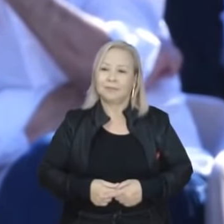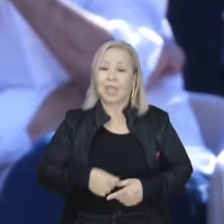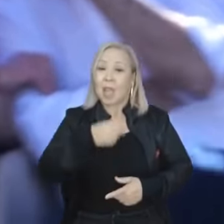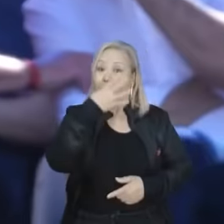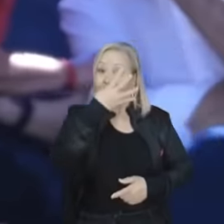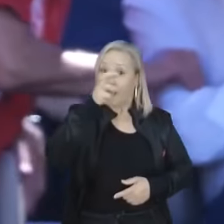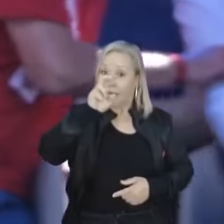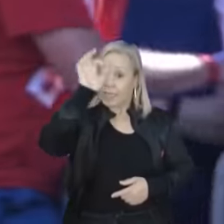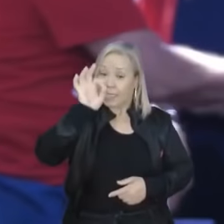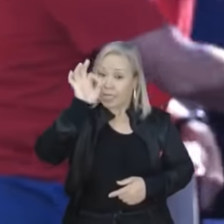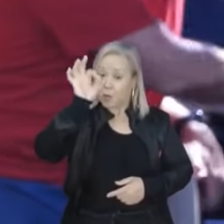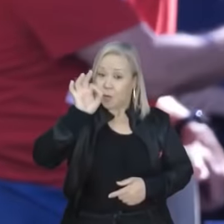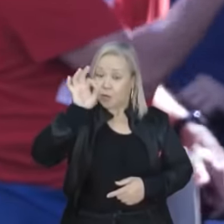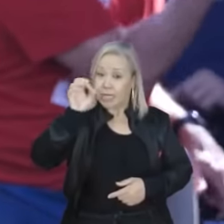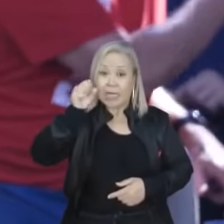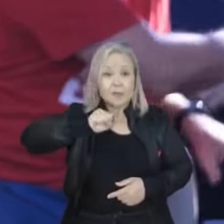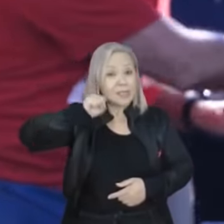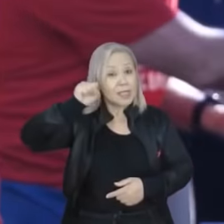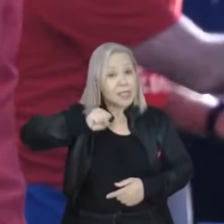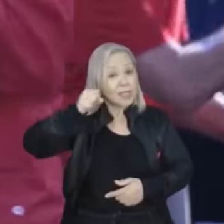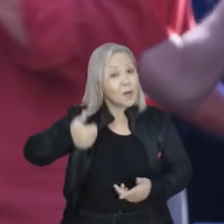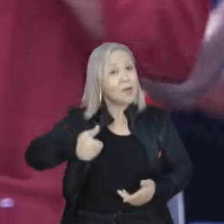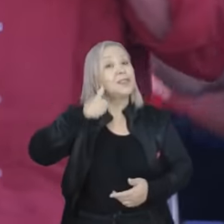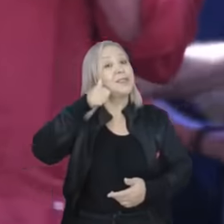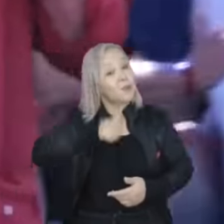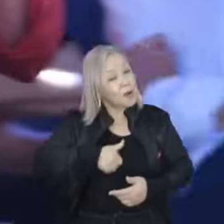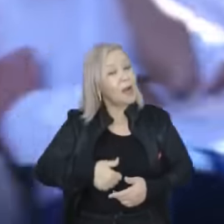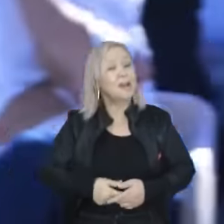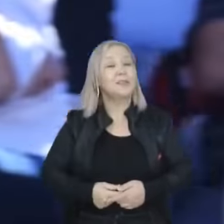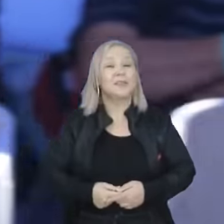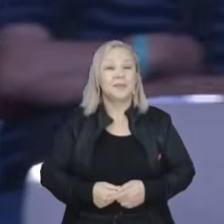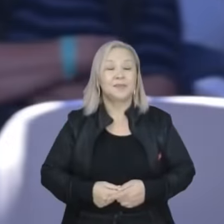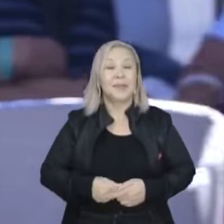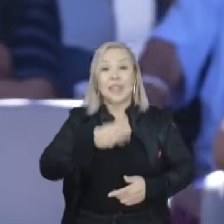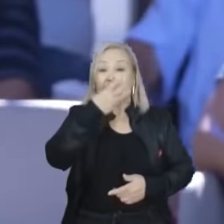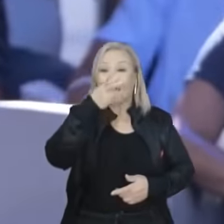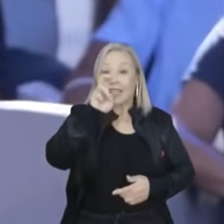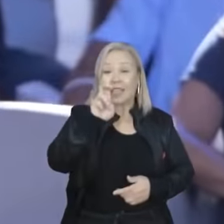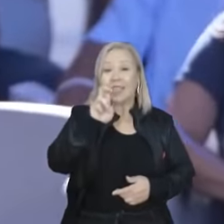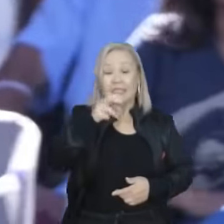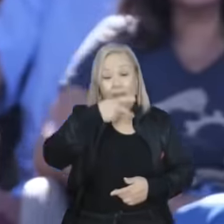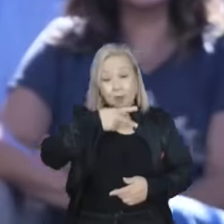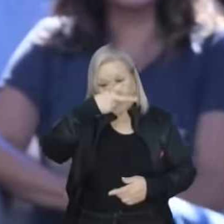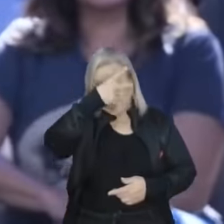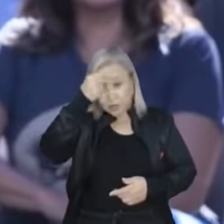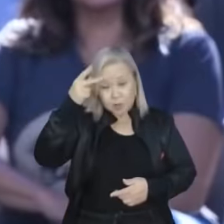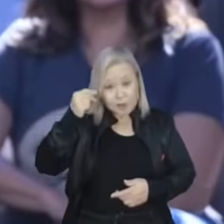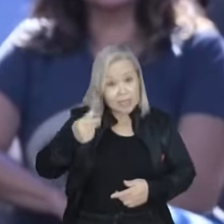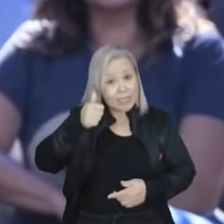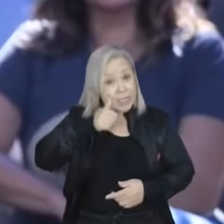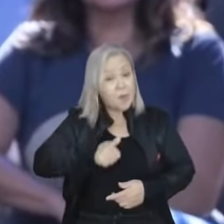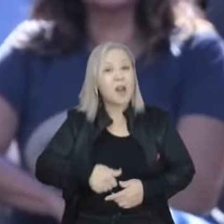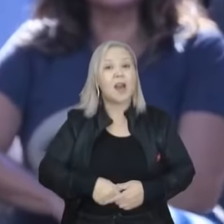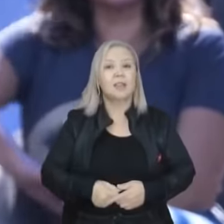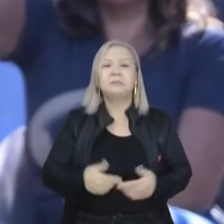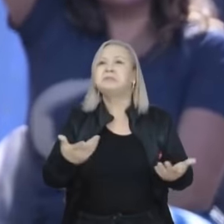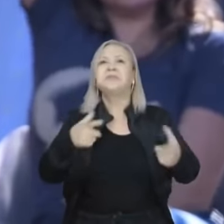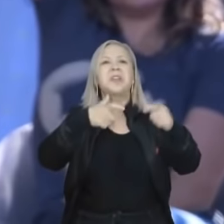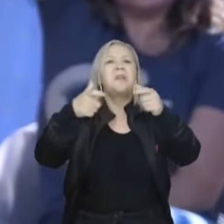45% dos senadores são mulheres. 35% dos prefeitos são mulheres. Cadê as mulheres